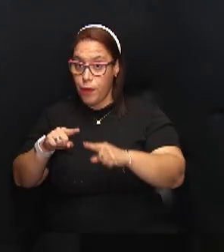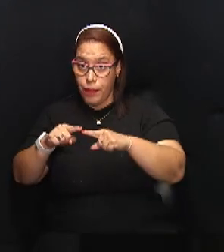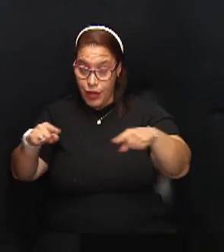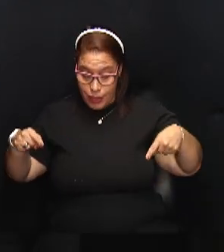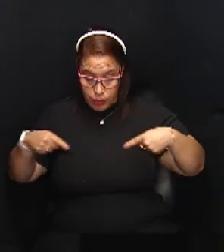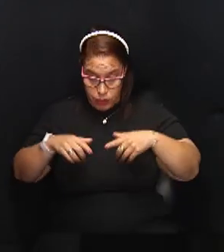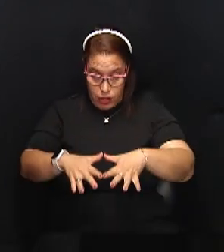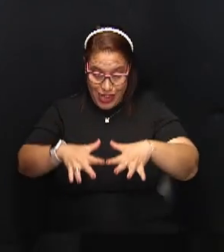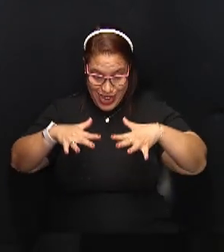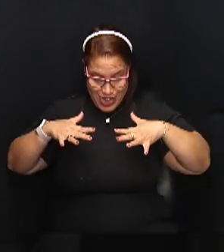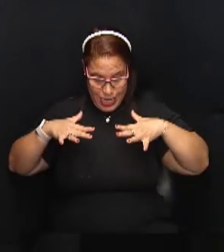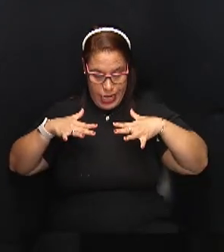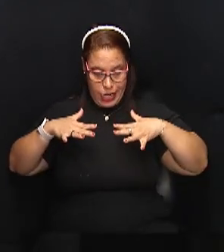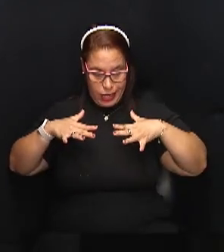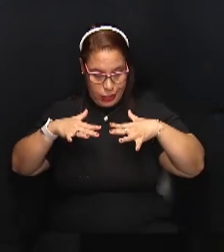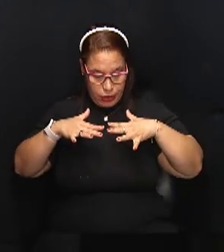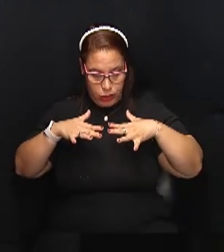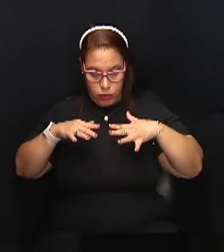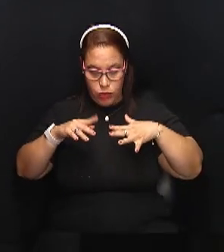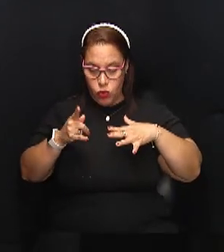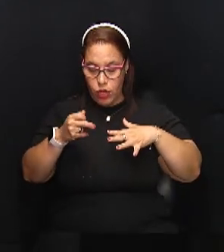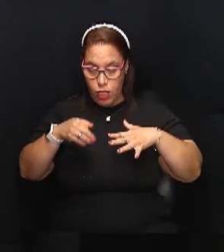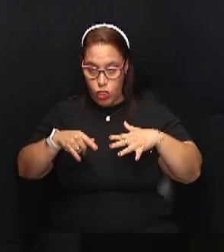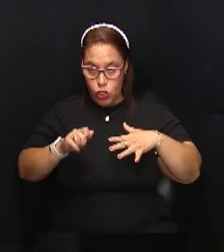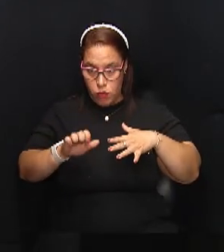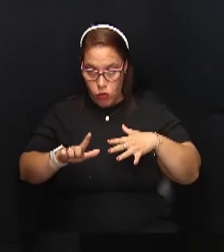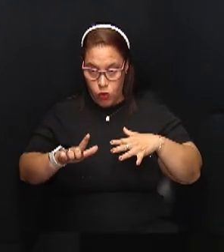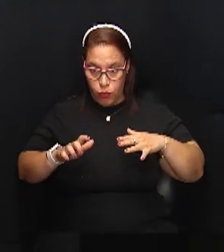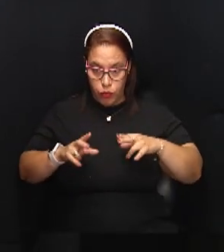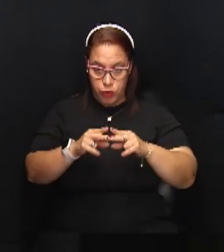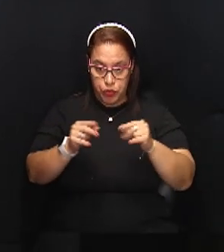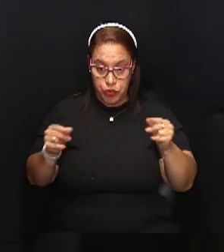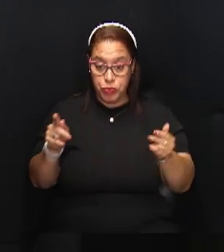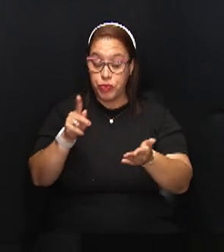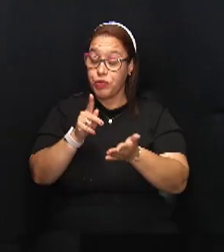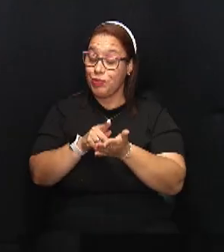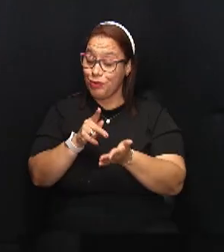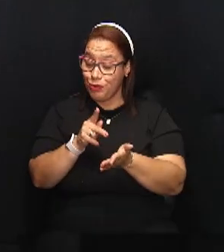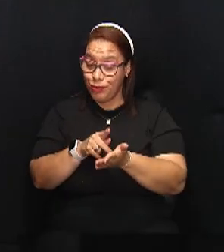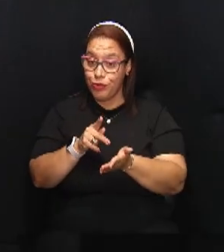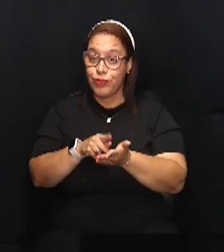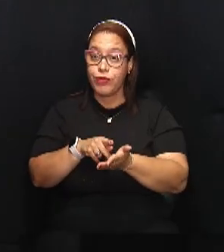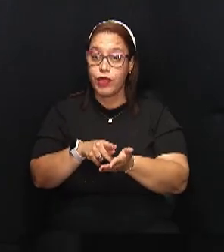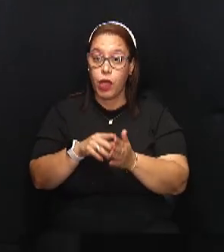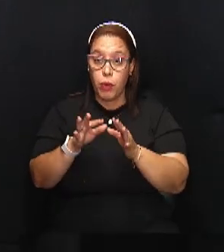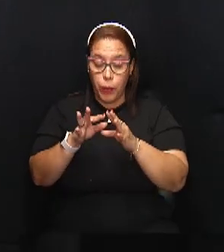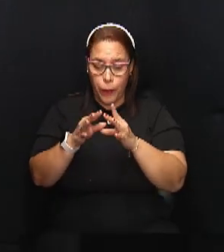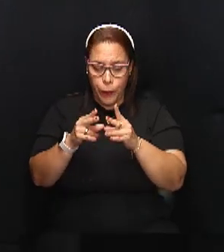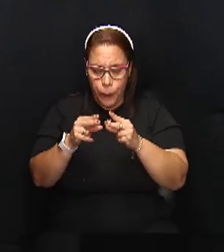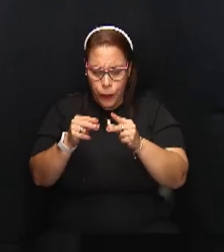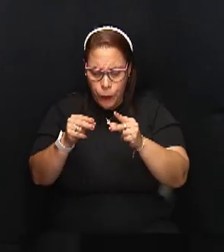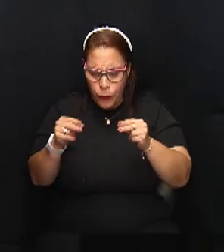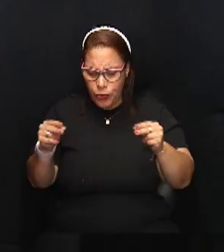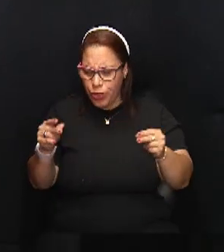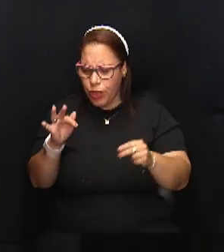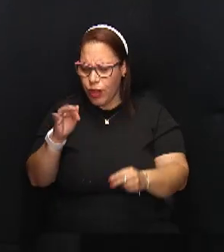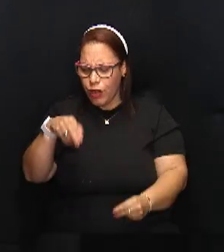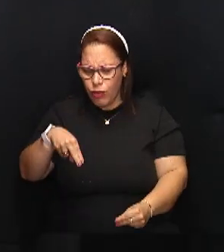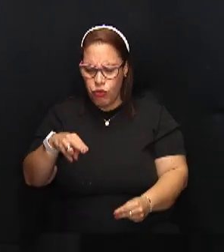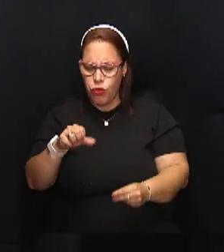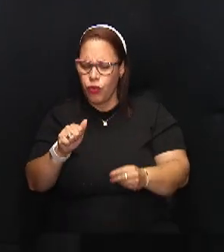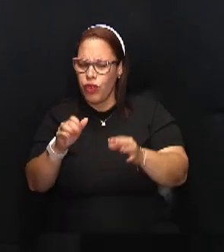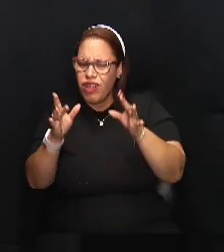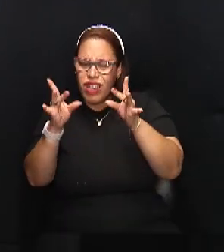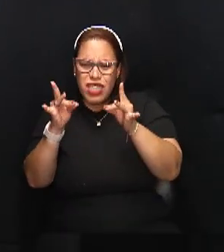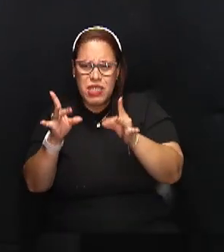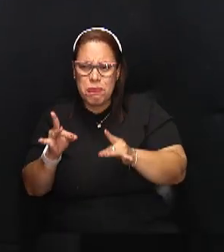arena do handebol de areia hoje é uma realidade. É uma areia muito fina, uma areia específica. É aquela